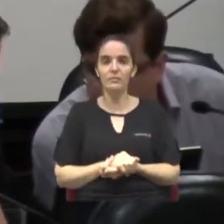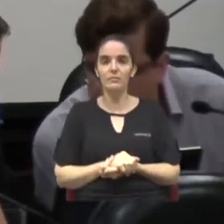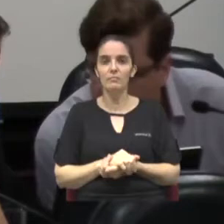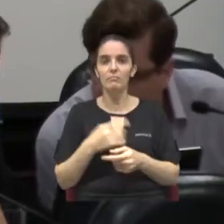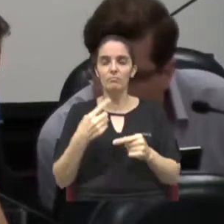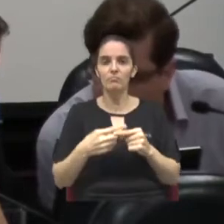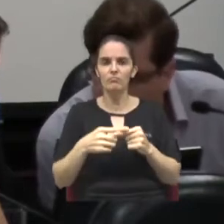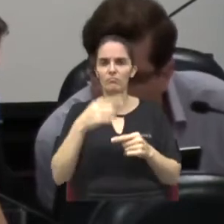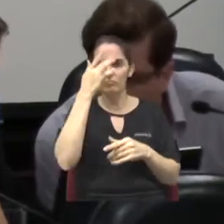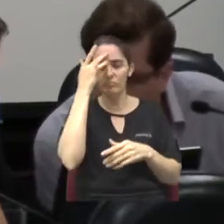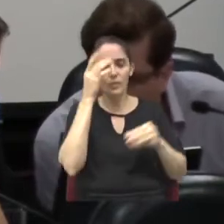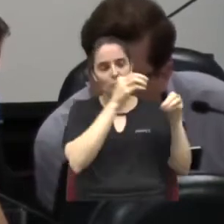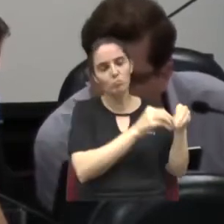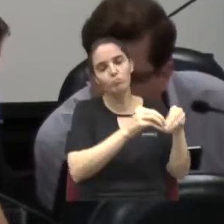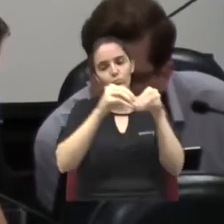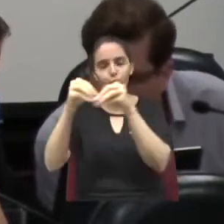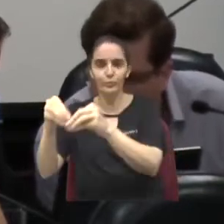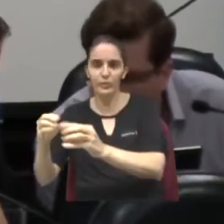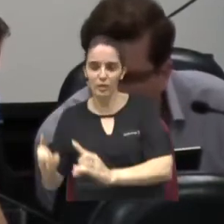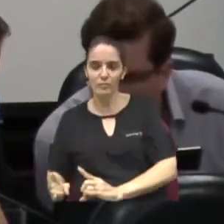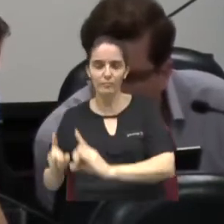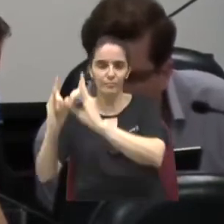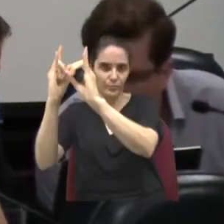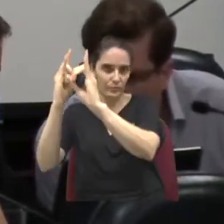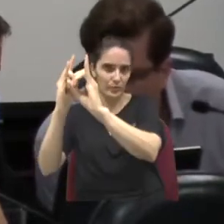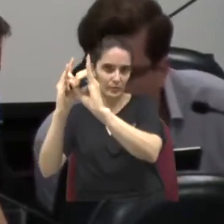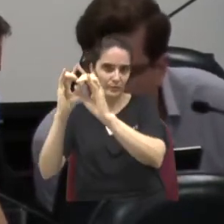mudar para o Rubi, teve muito abandono de